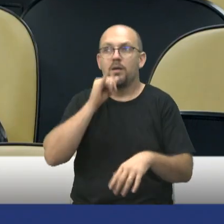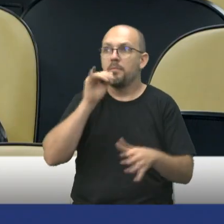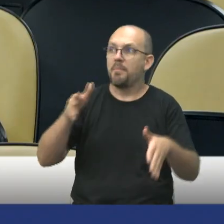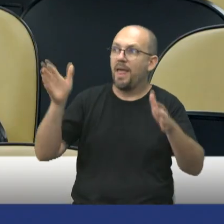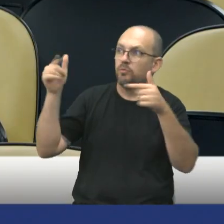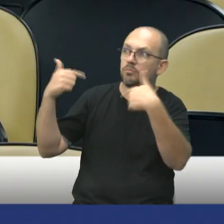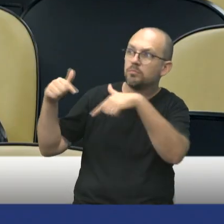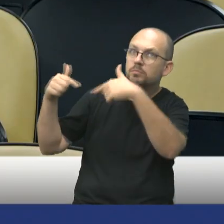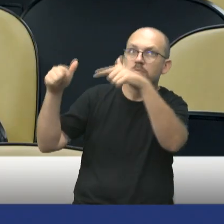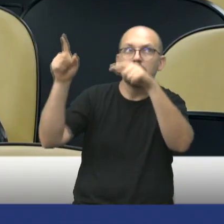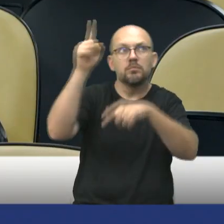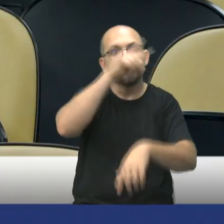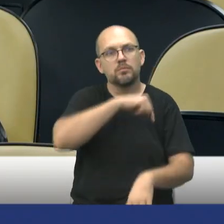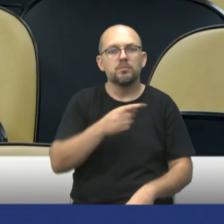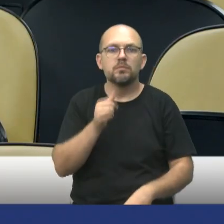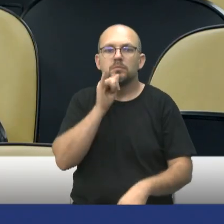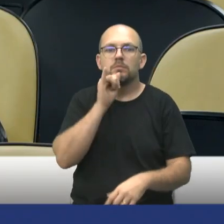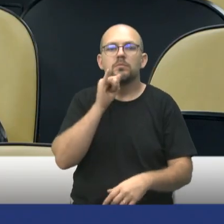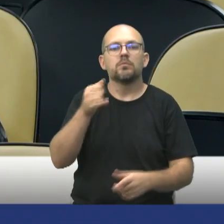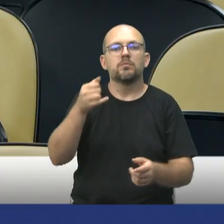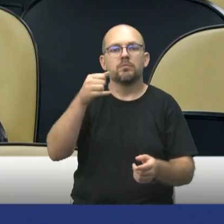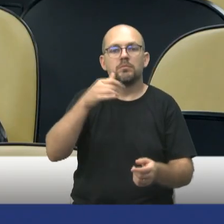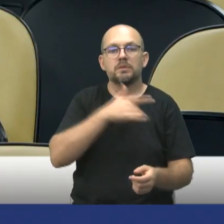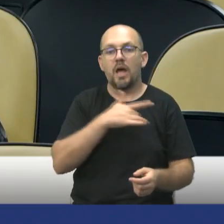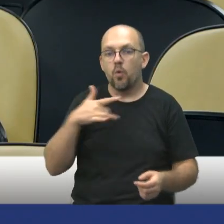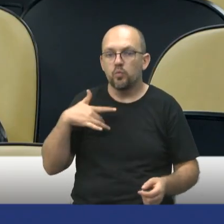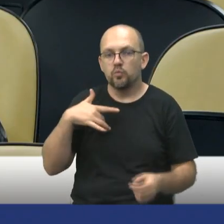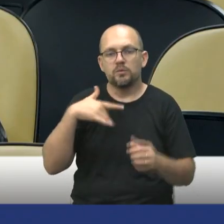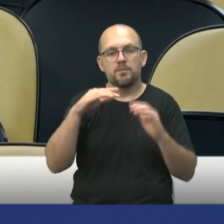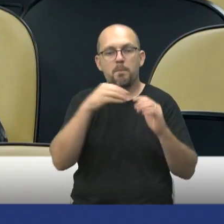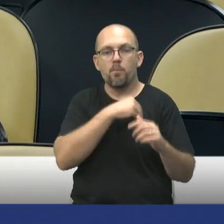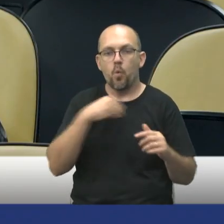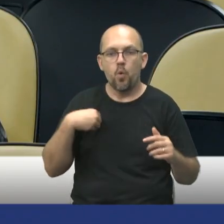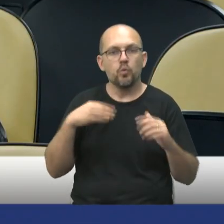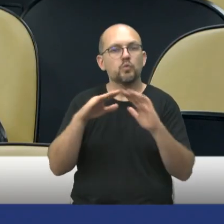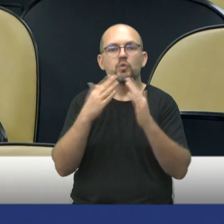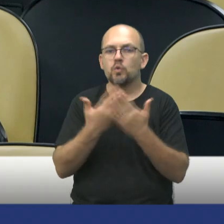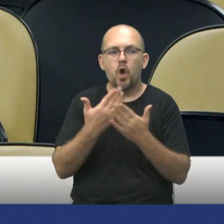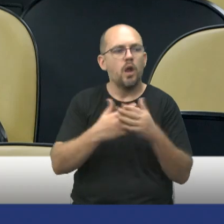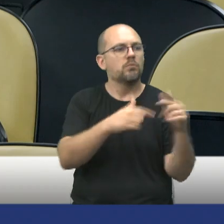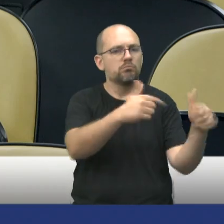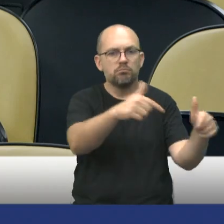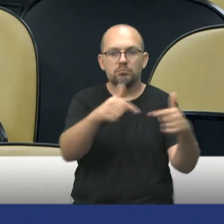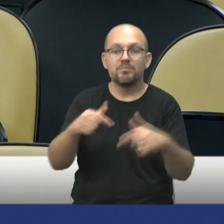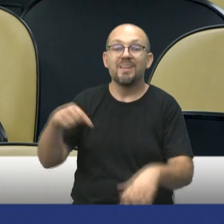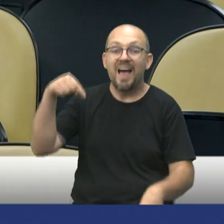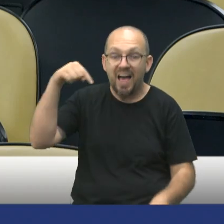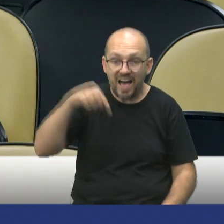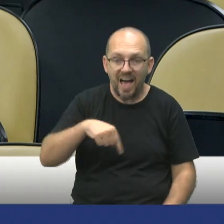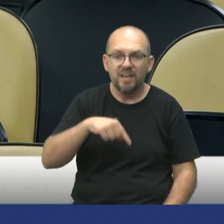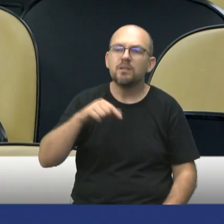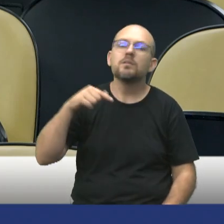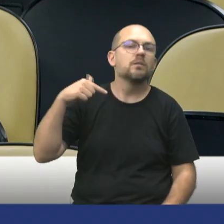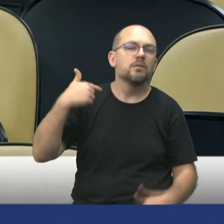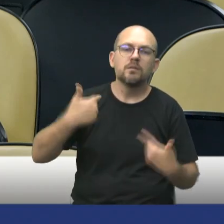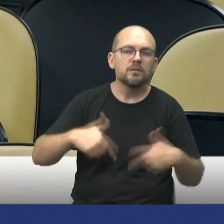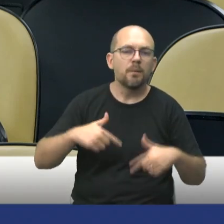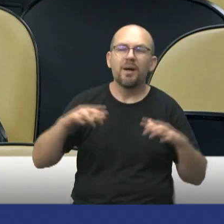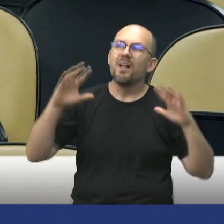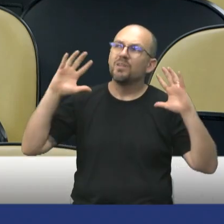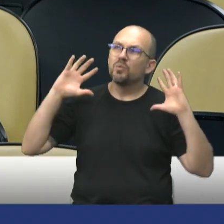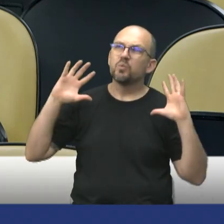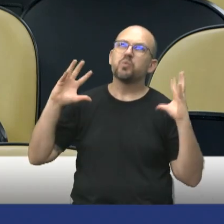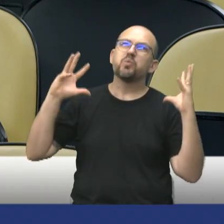saúde, às escolas, mas aqui no prédio, aonde você vai, dentro da Prefeitura Municipal, você é recebido por um agente administrativo,